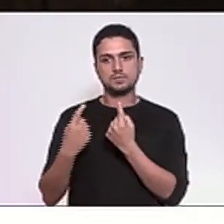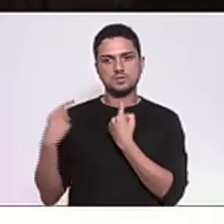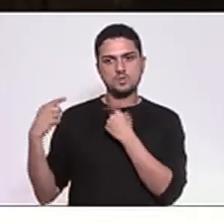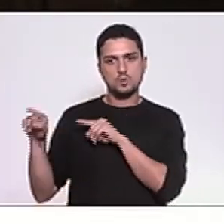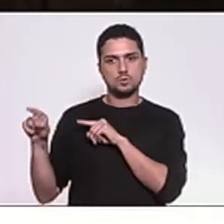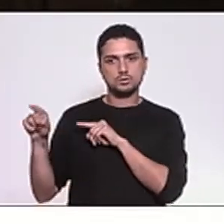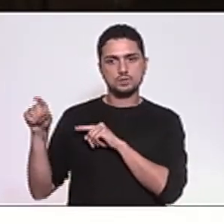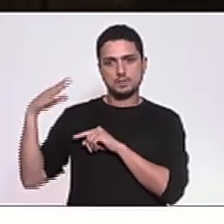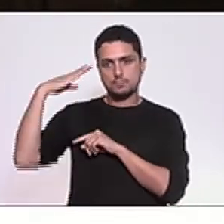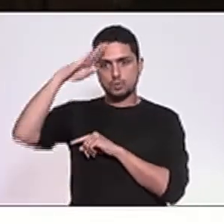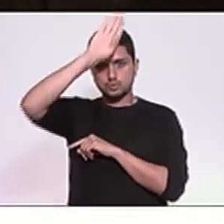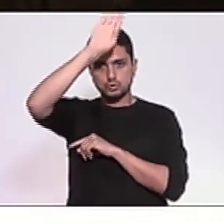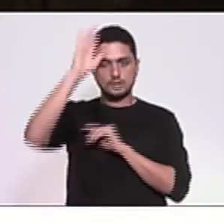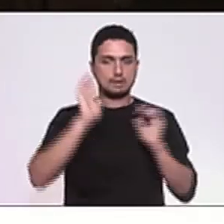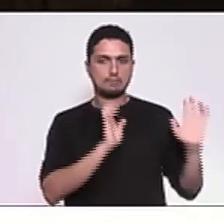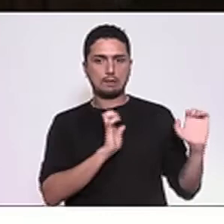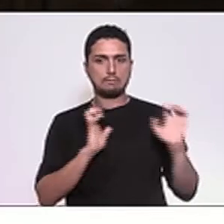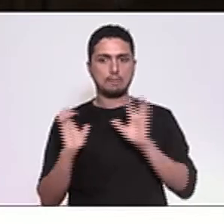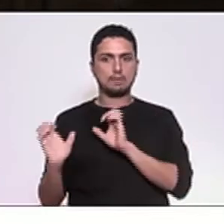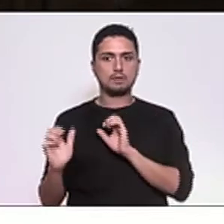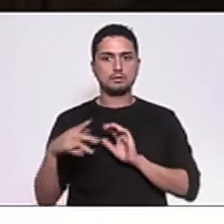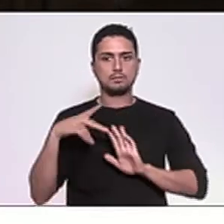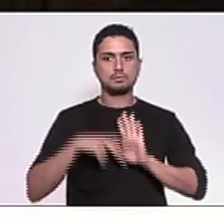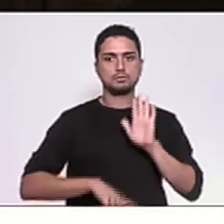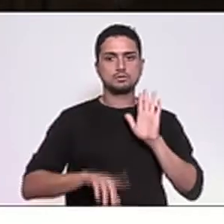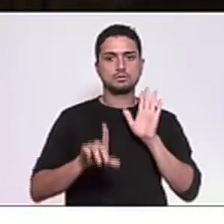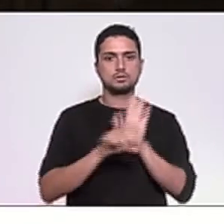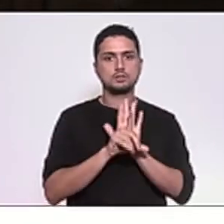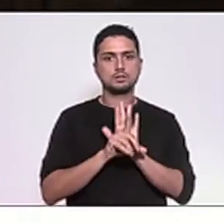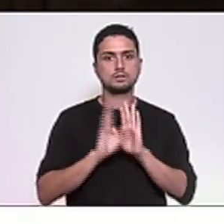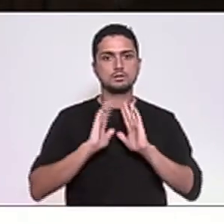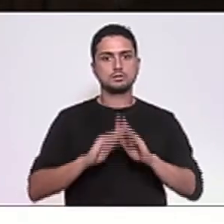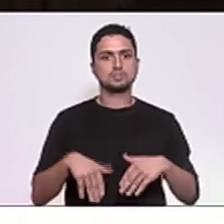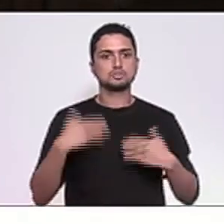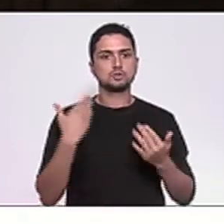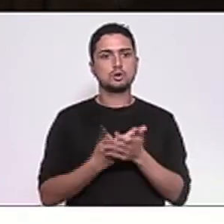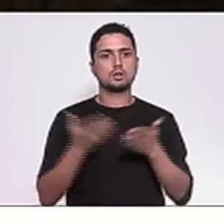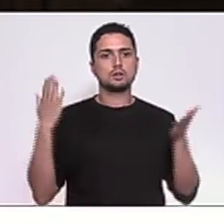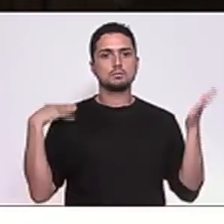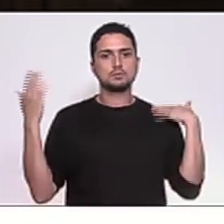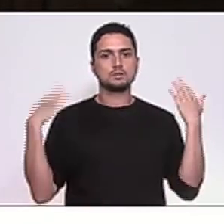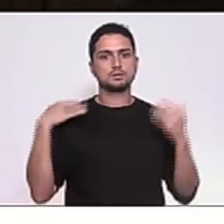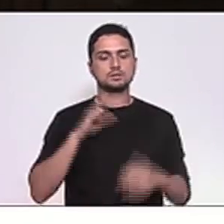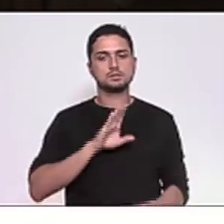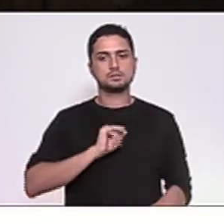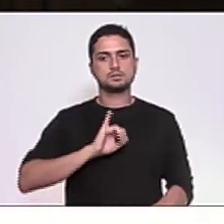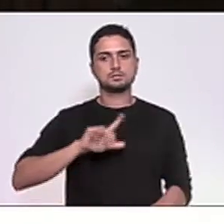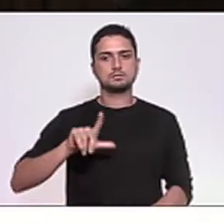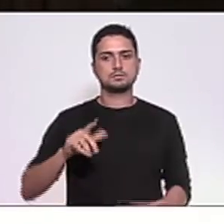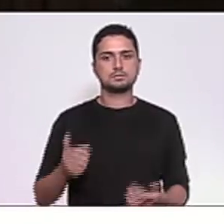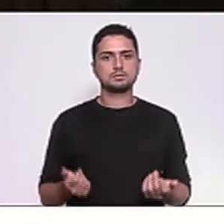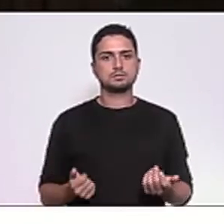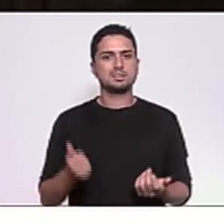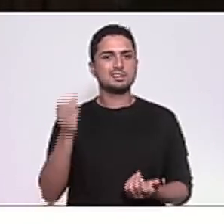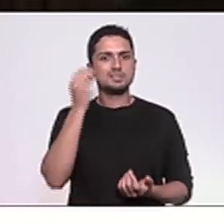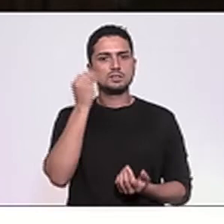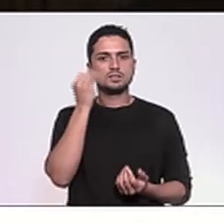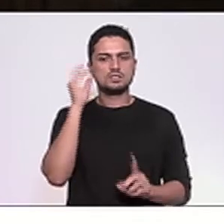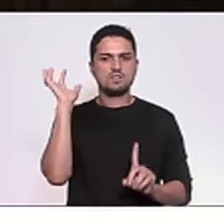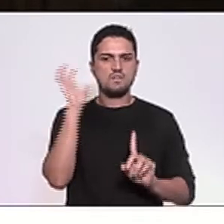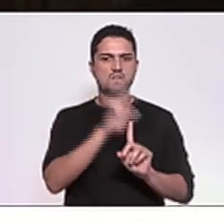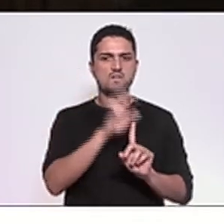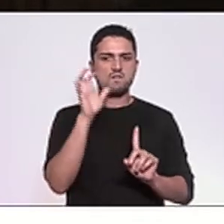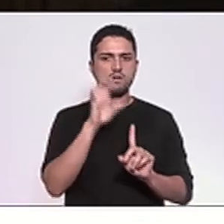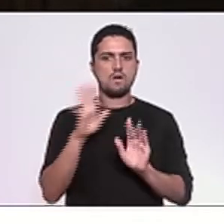Jair Bolsonaro, com o projeto de escola cívico-militar, tenta aqui emplacar, roubando